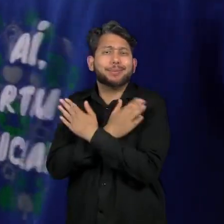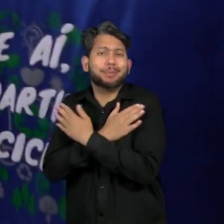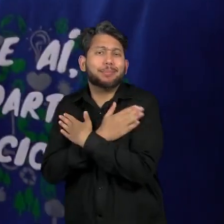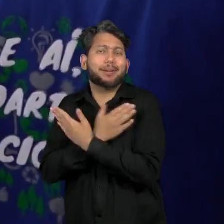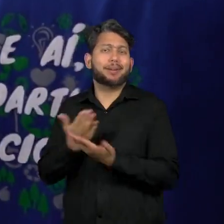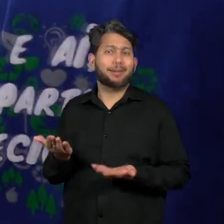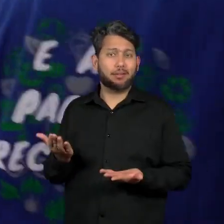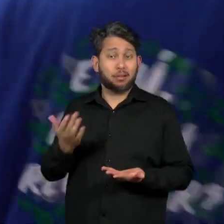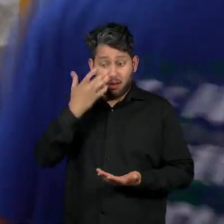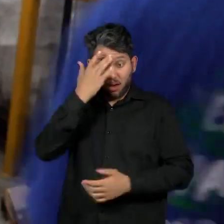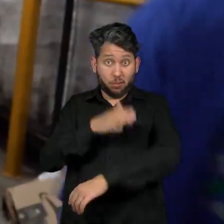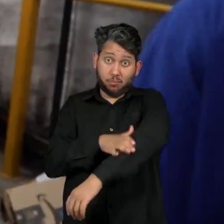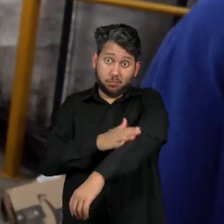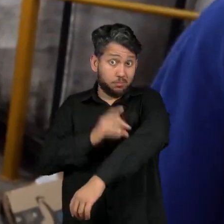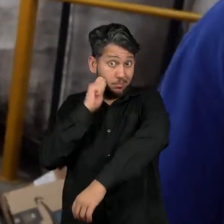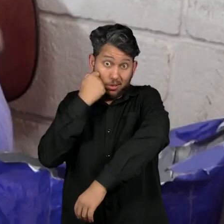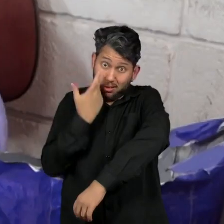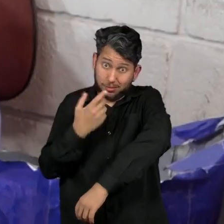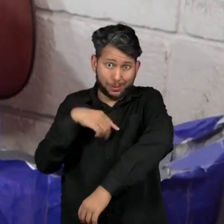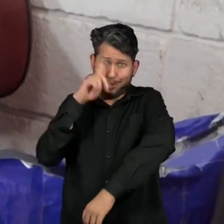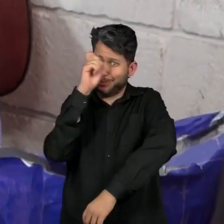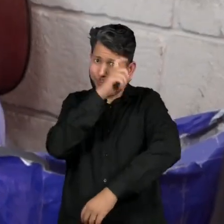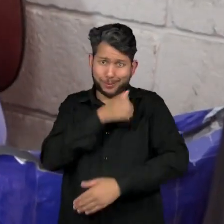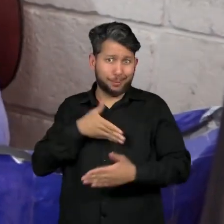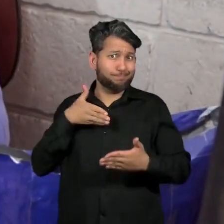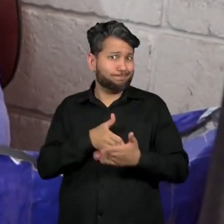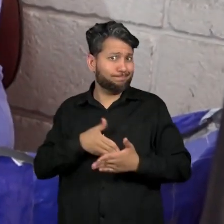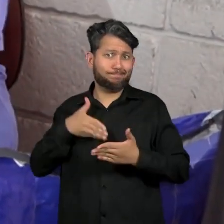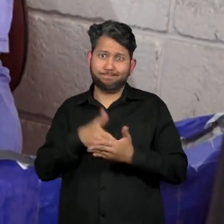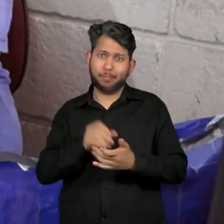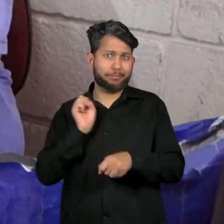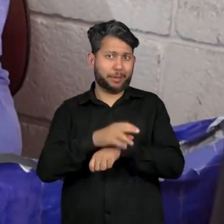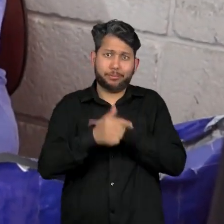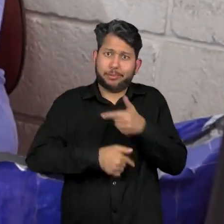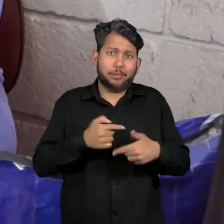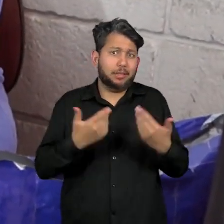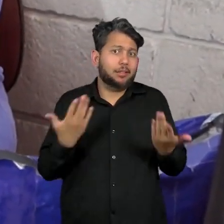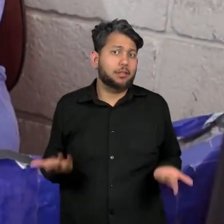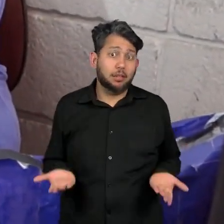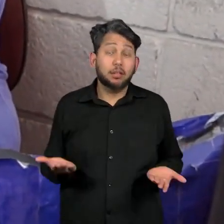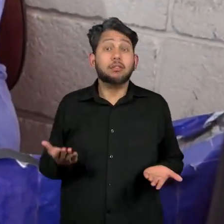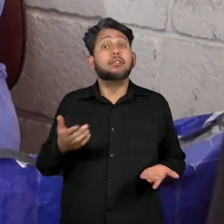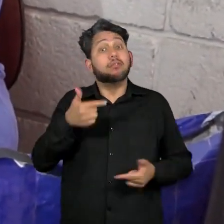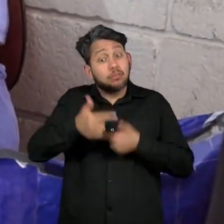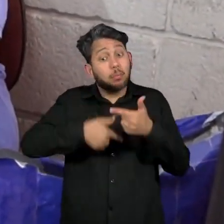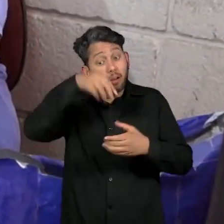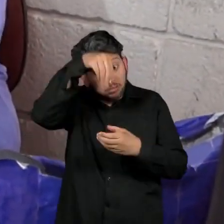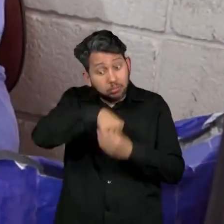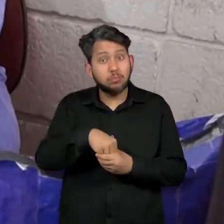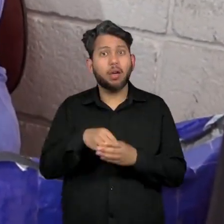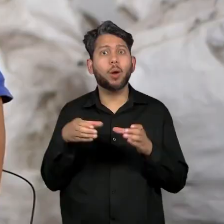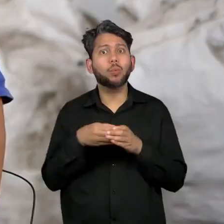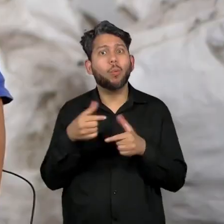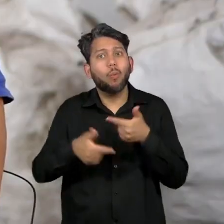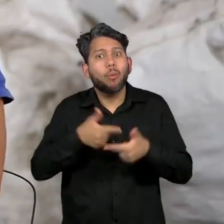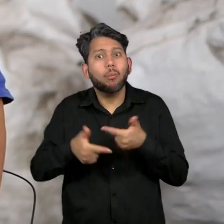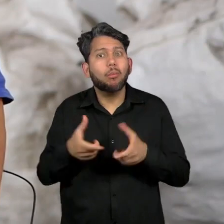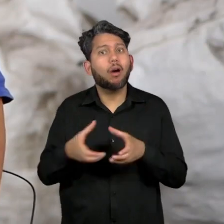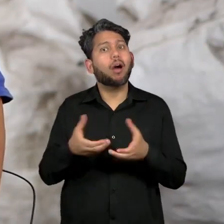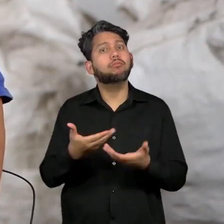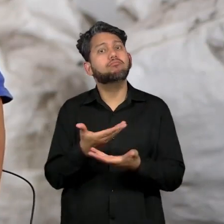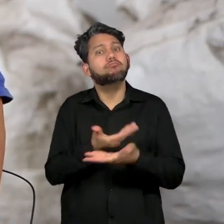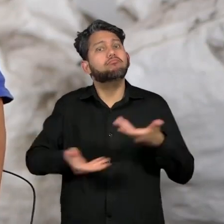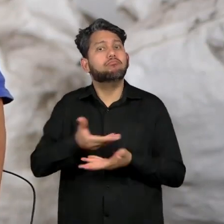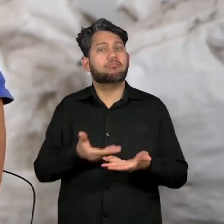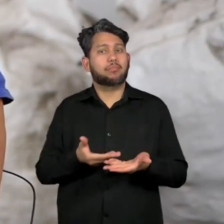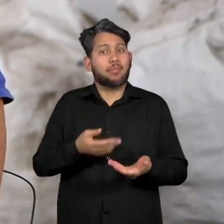pele preta tem mais dificuldade de entrar e fora no mercado de trabalho. E a cooperativa me recebeu de braços abertos. Cooperativa é